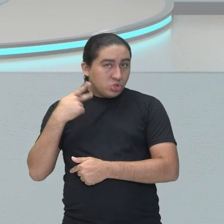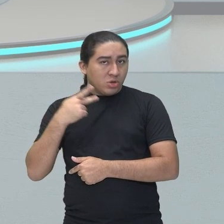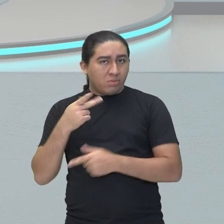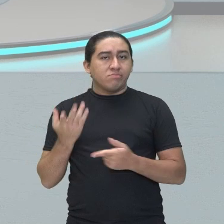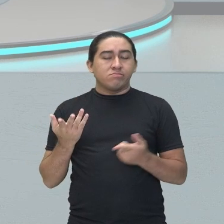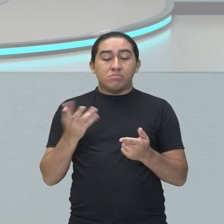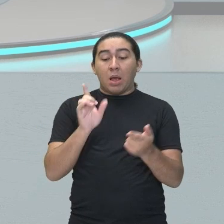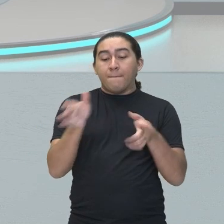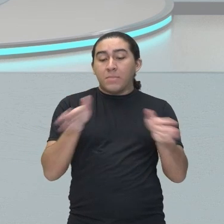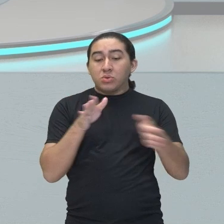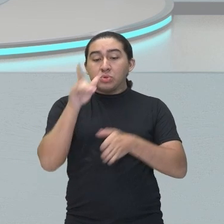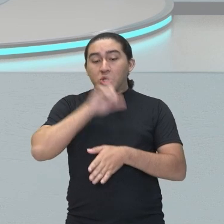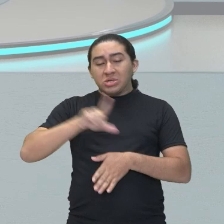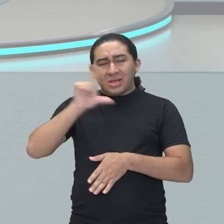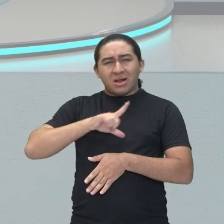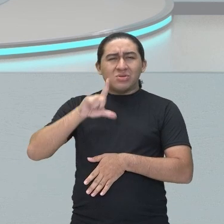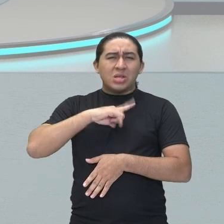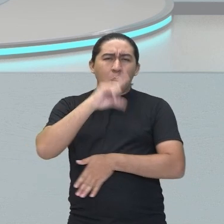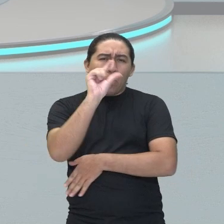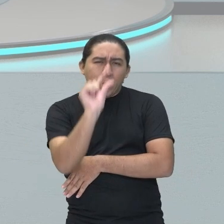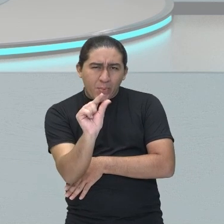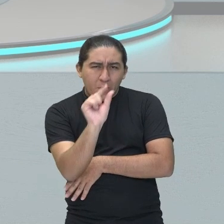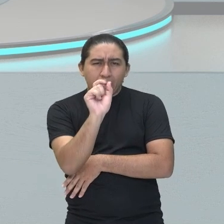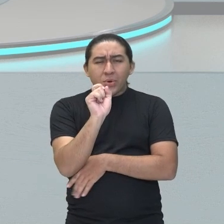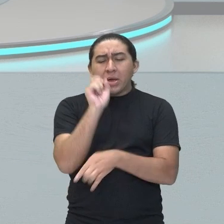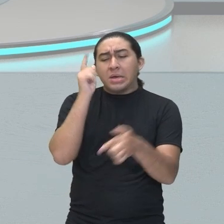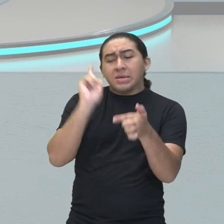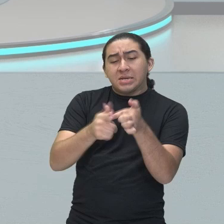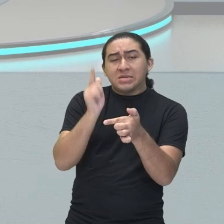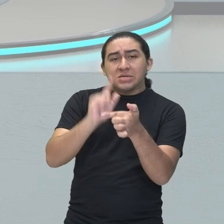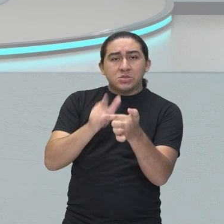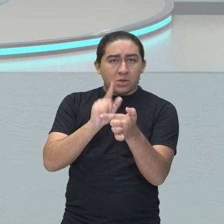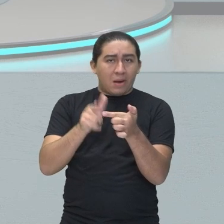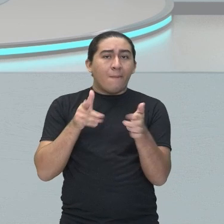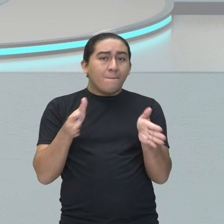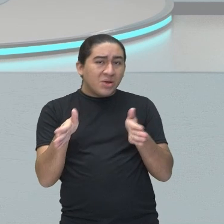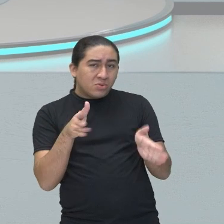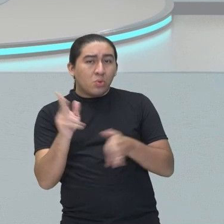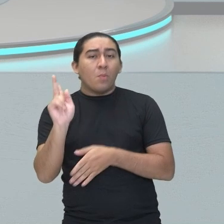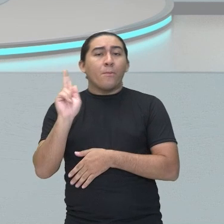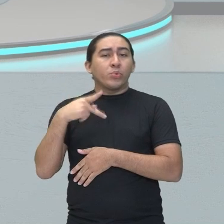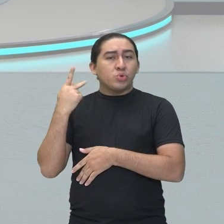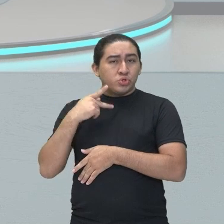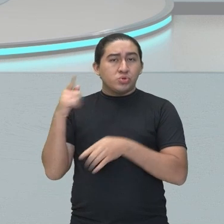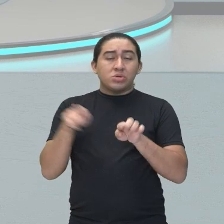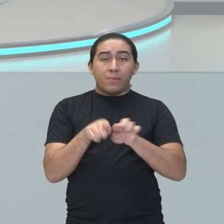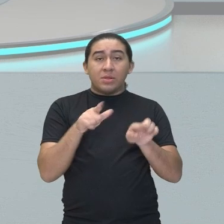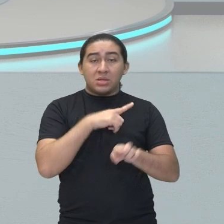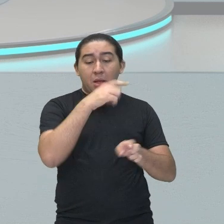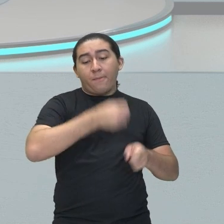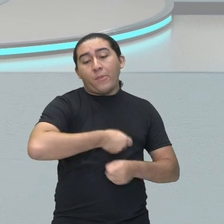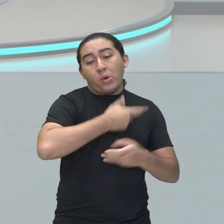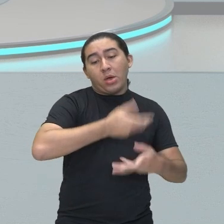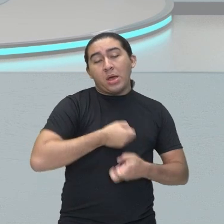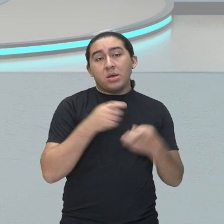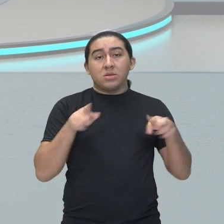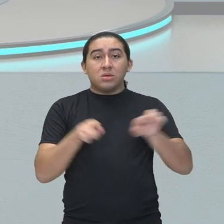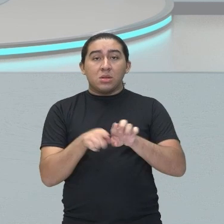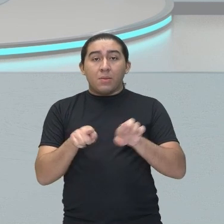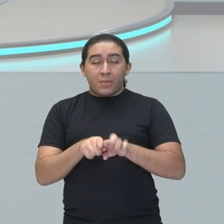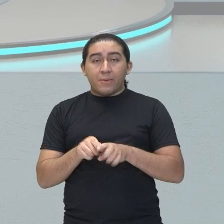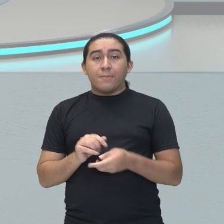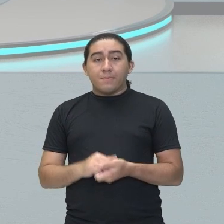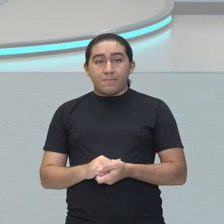percebido que tem uma parcela, né, de poetas e uma parcela, uma parte da